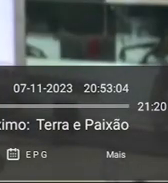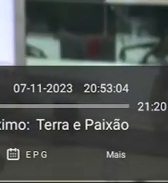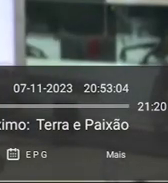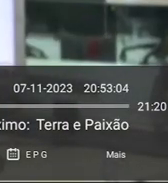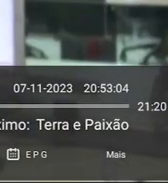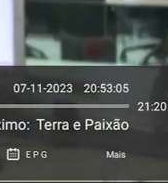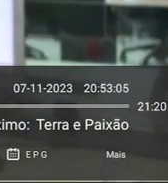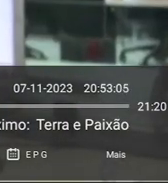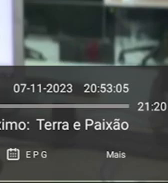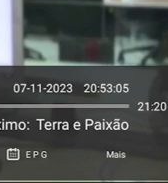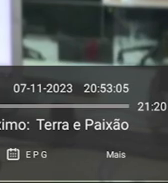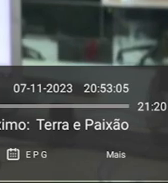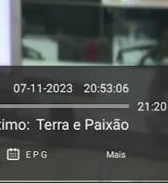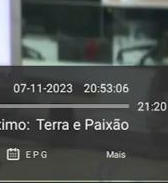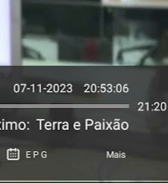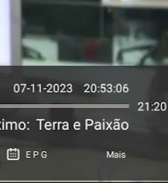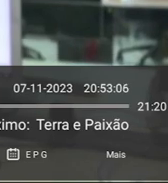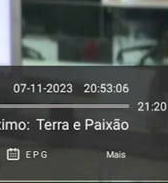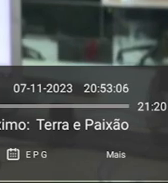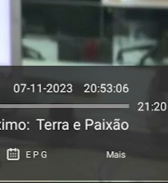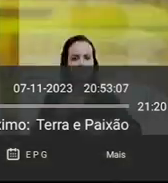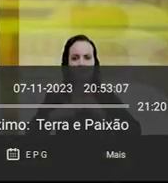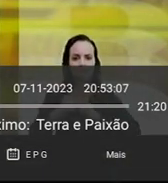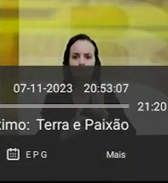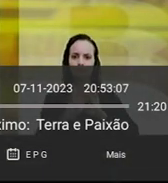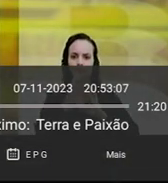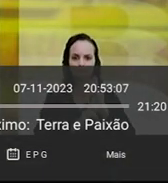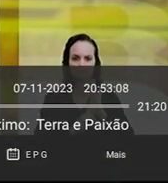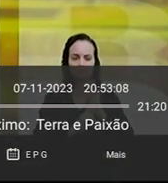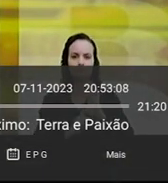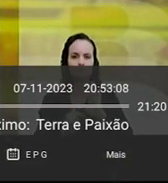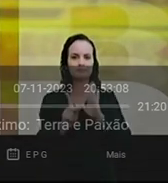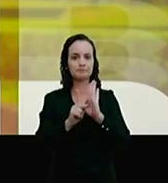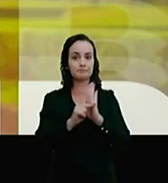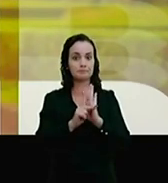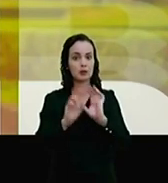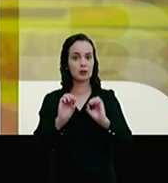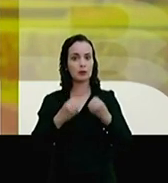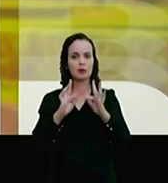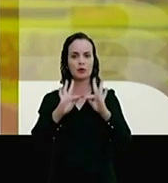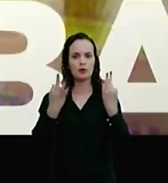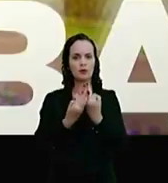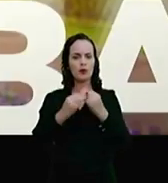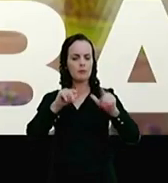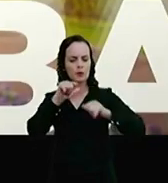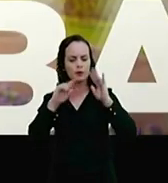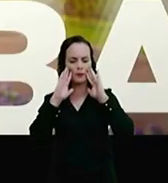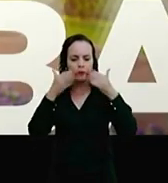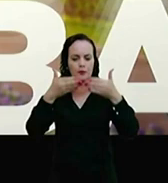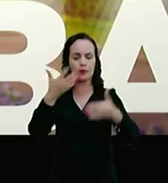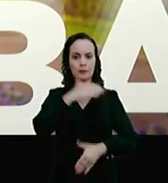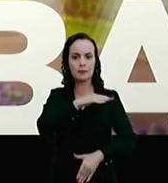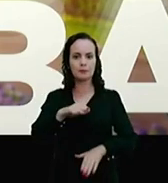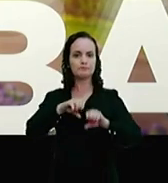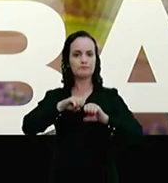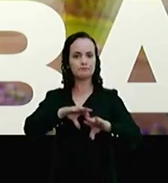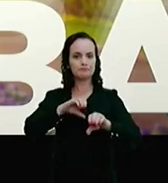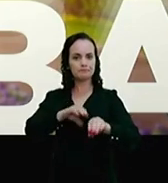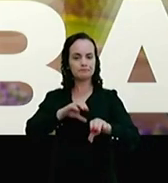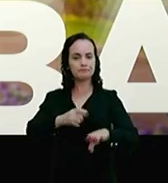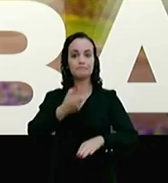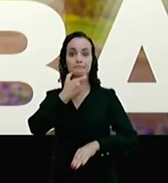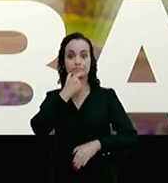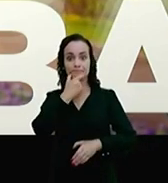noites... ...são dos ônibus aqui no distrito. Direito à propriedade e defendemos a família. Trabalhamos com foco nas crianças,